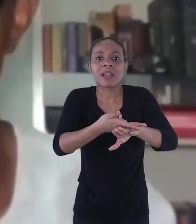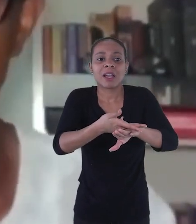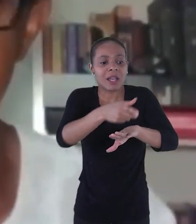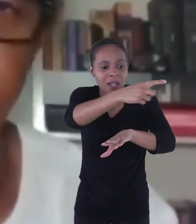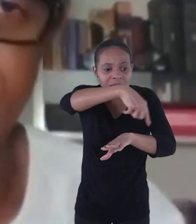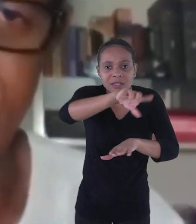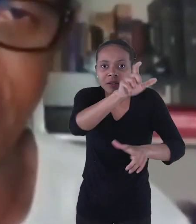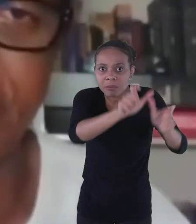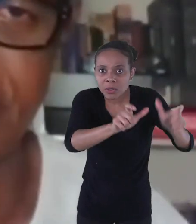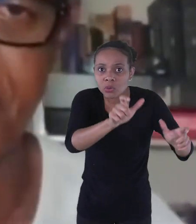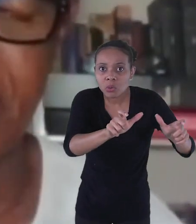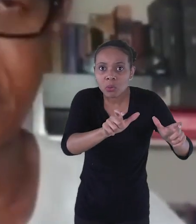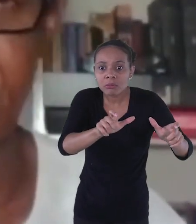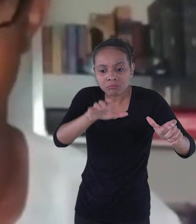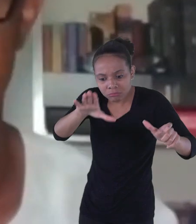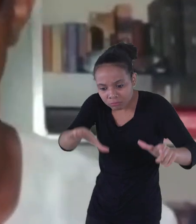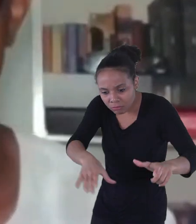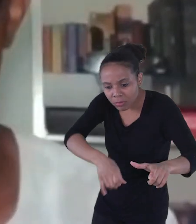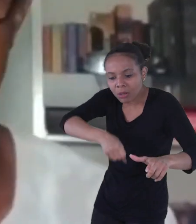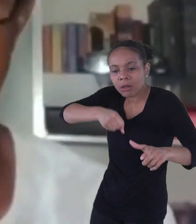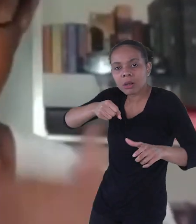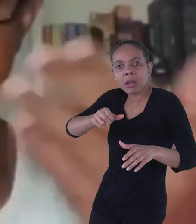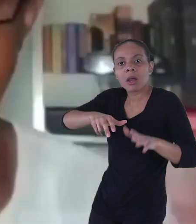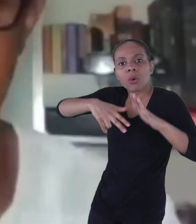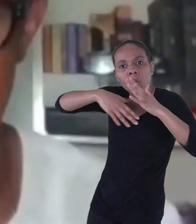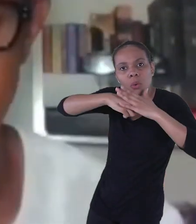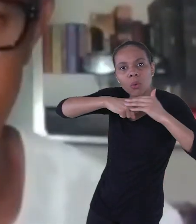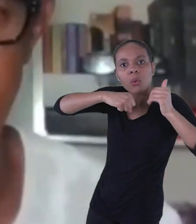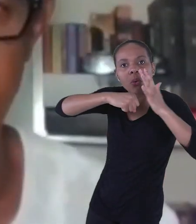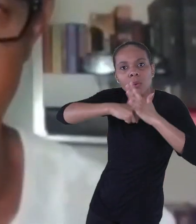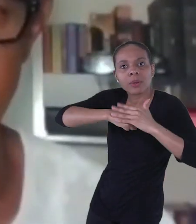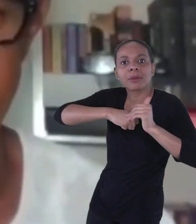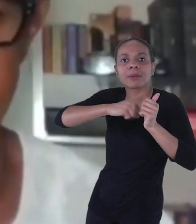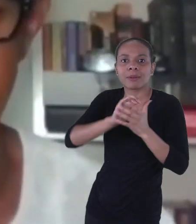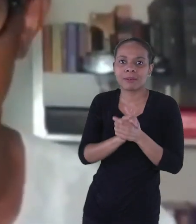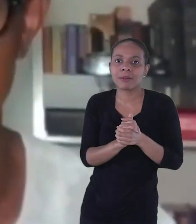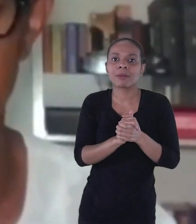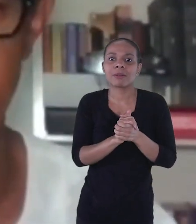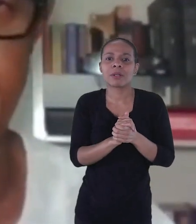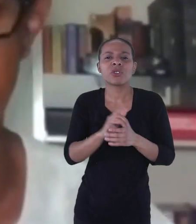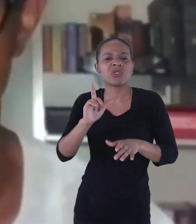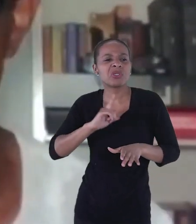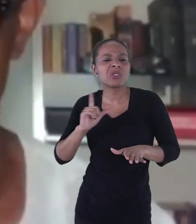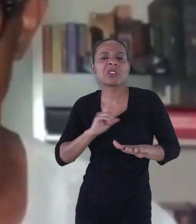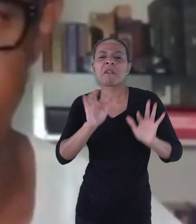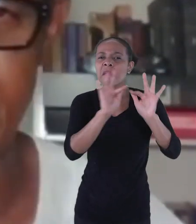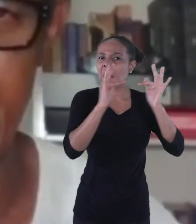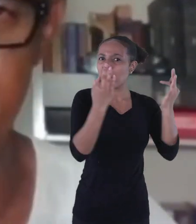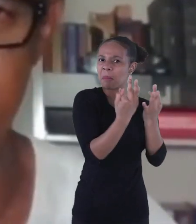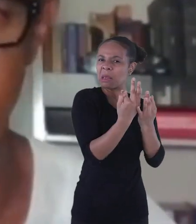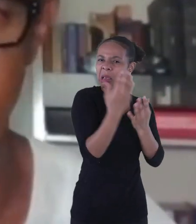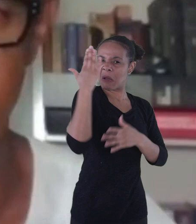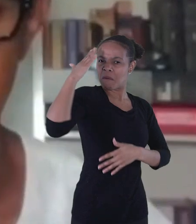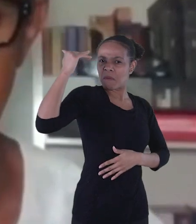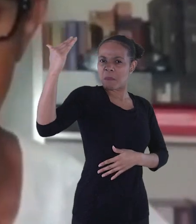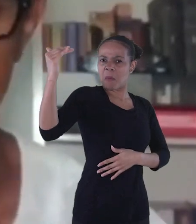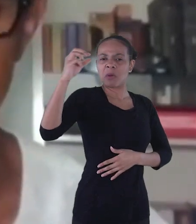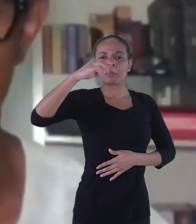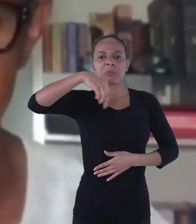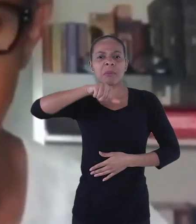tivessem visto a Carolina na vida. Então, ela teve jantares na casa dos Matarazzo, né, patrocinada